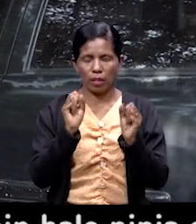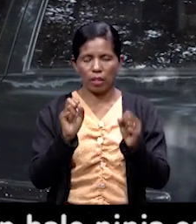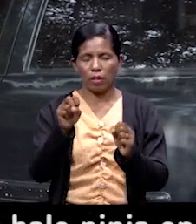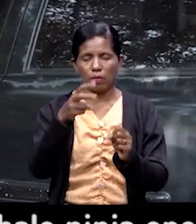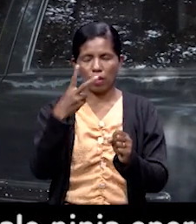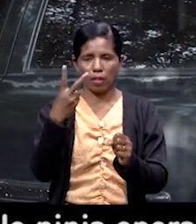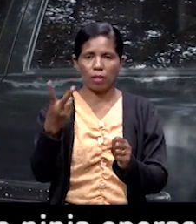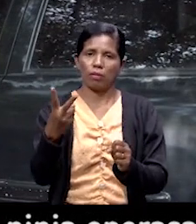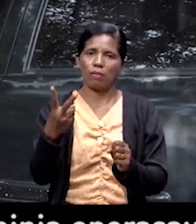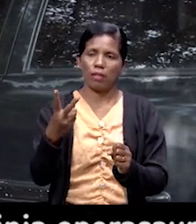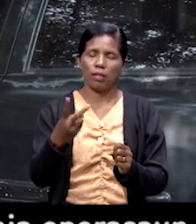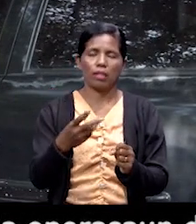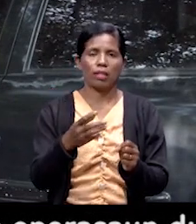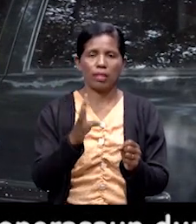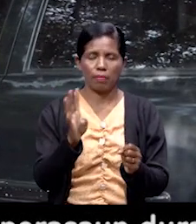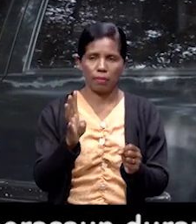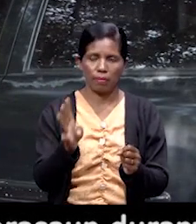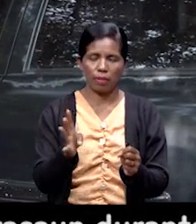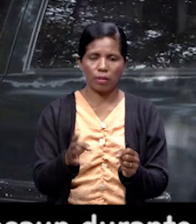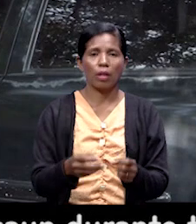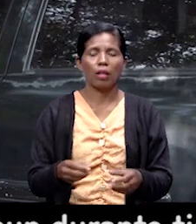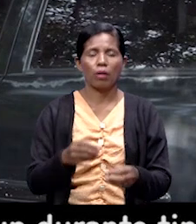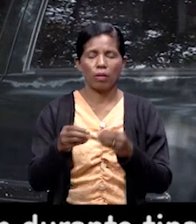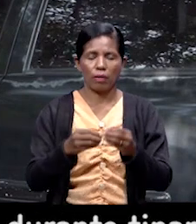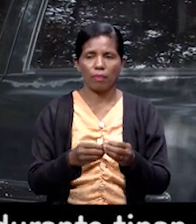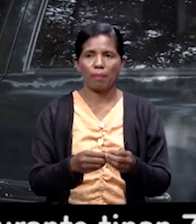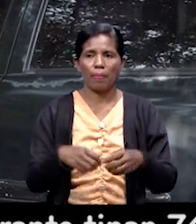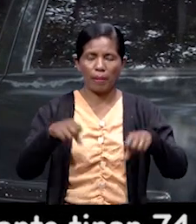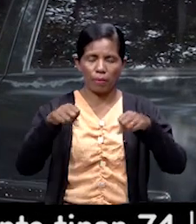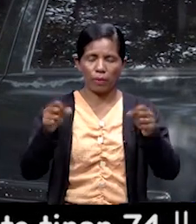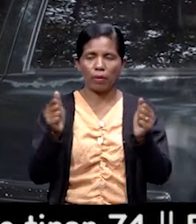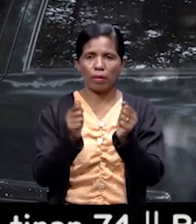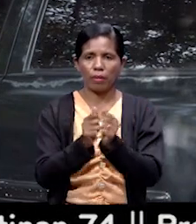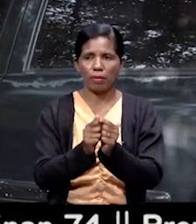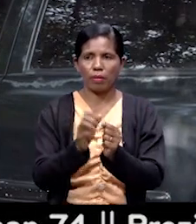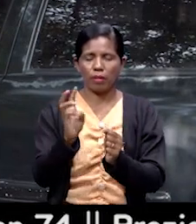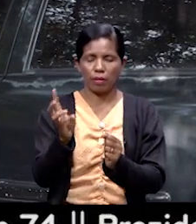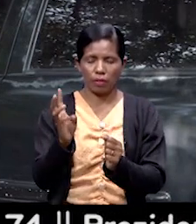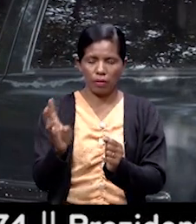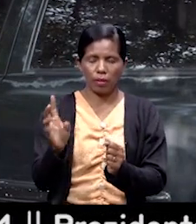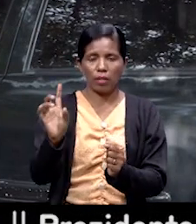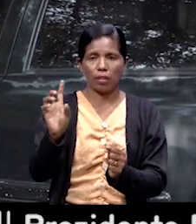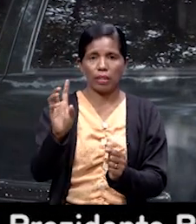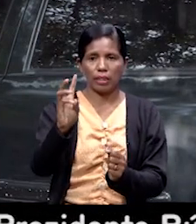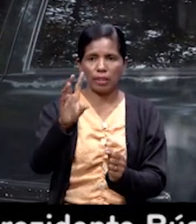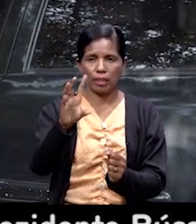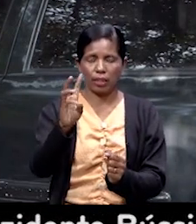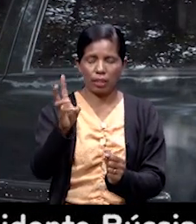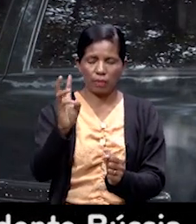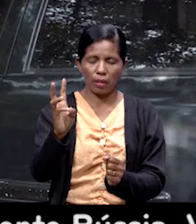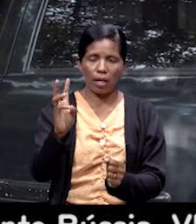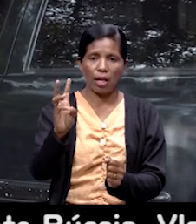254 unidades de viatura Estado maka submete para leilão. Motorizado, Hamutuk 617 unidades. No halo